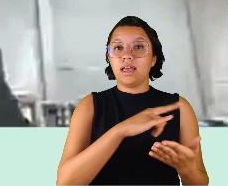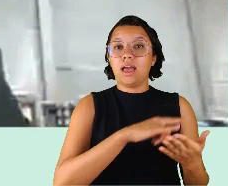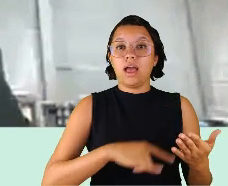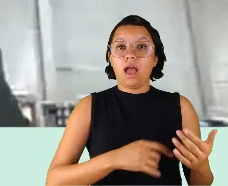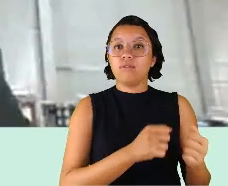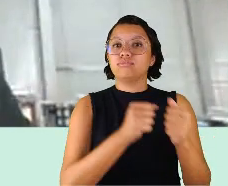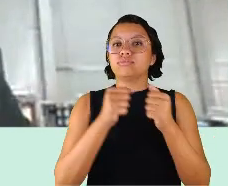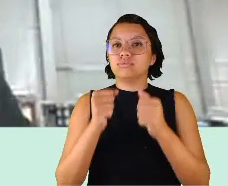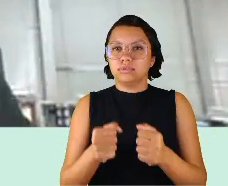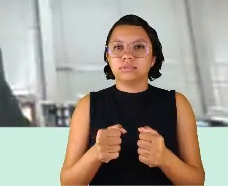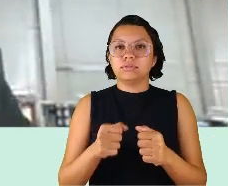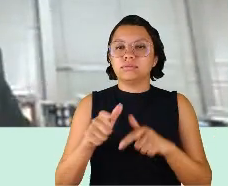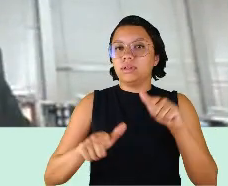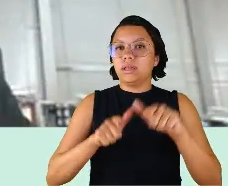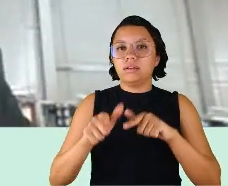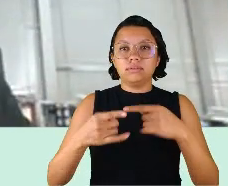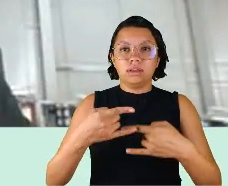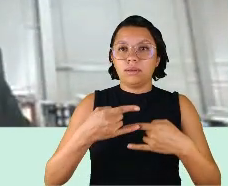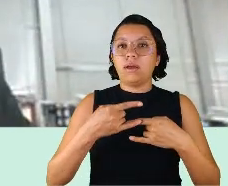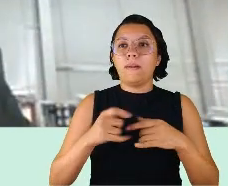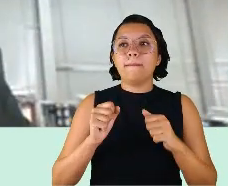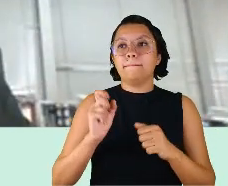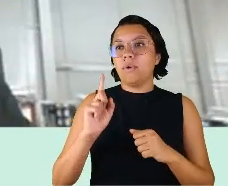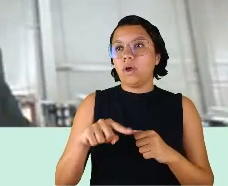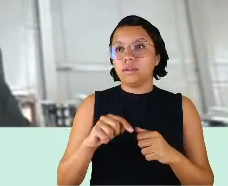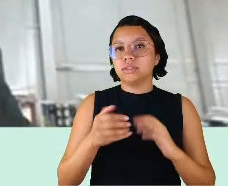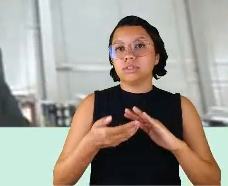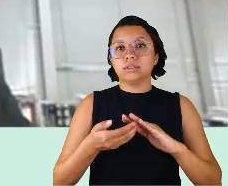autorização, né, para o teletrabalho pode ser